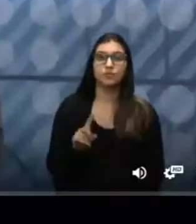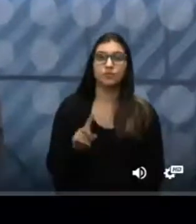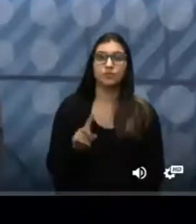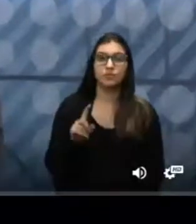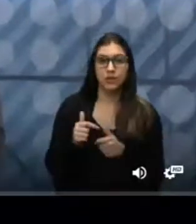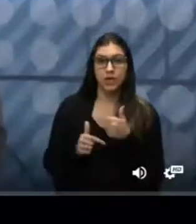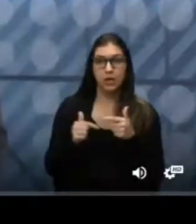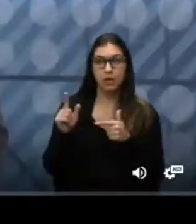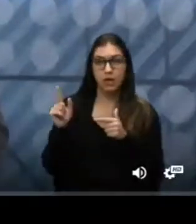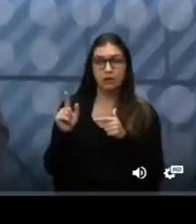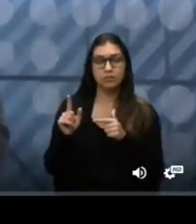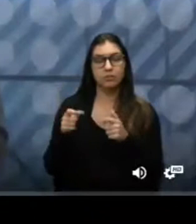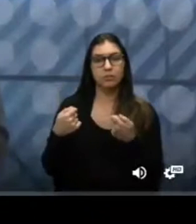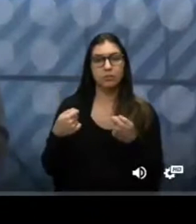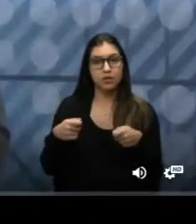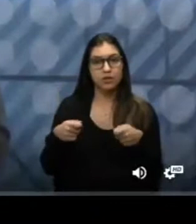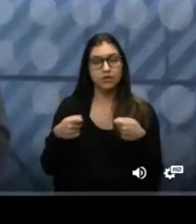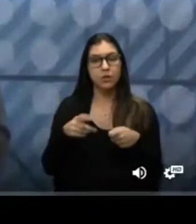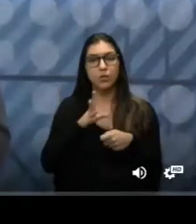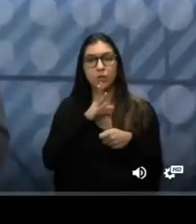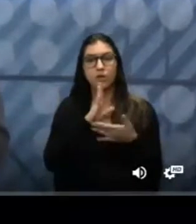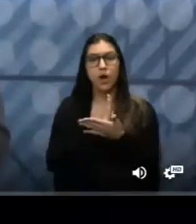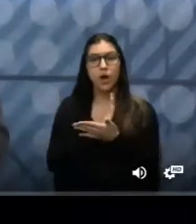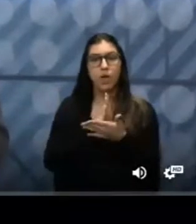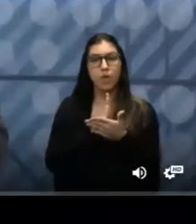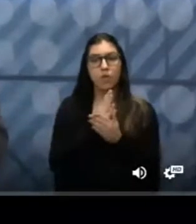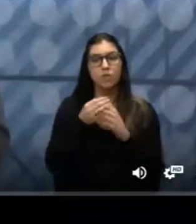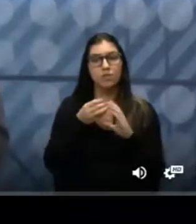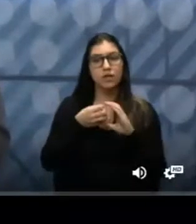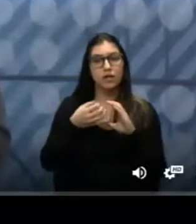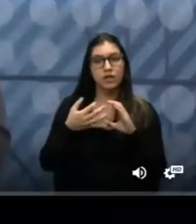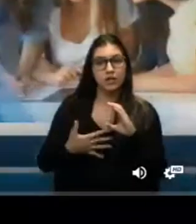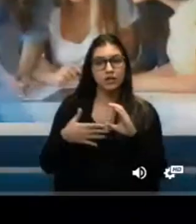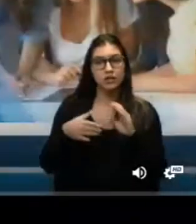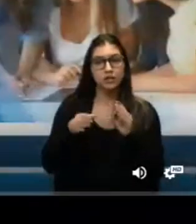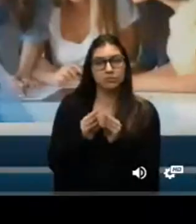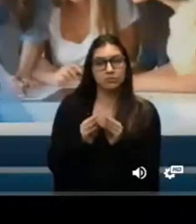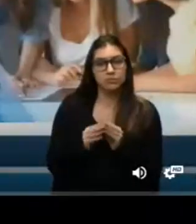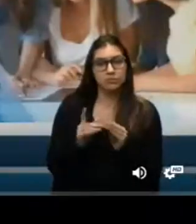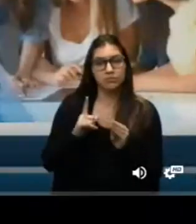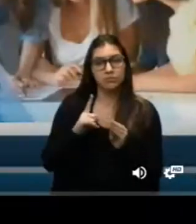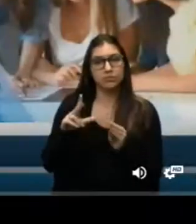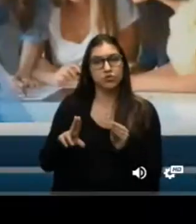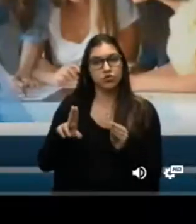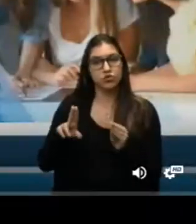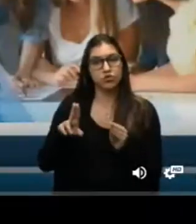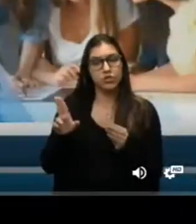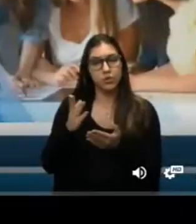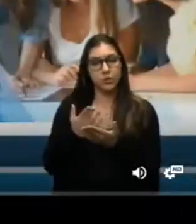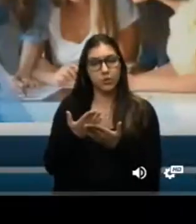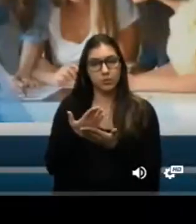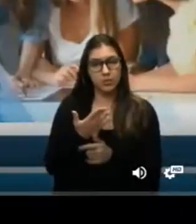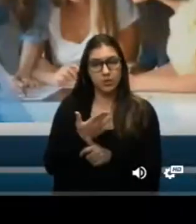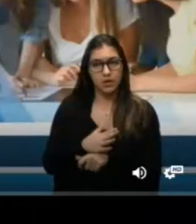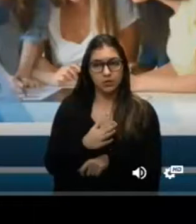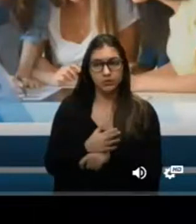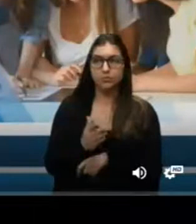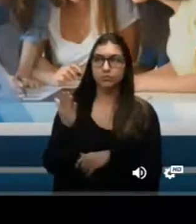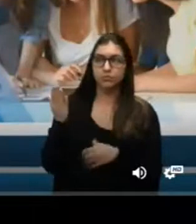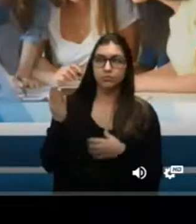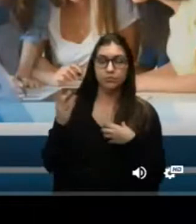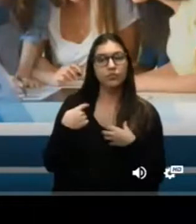esses compostos, então nós temos que conhecer algumas características dos compostos que estarão sendo utilizados na aula prática. Desse modo, nós